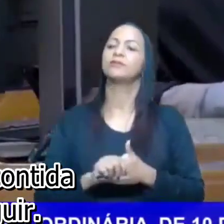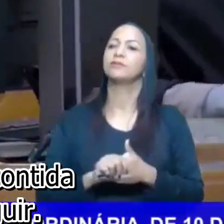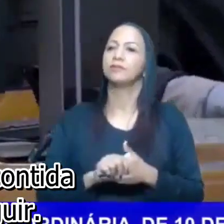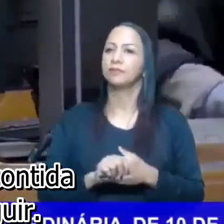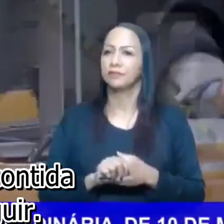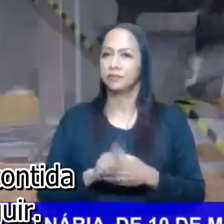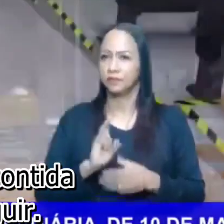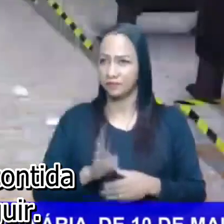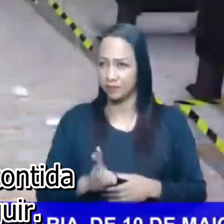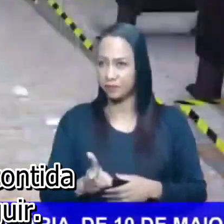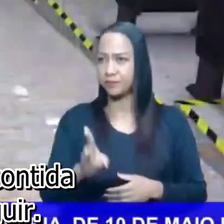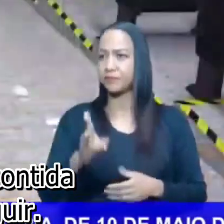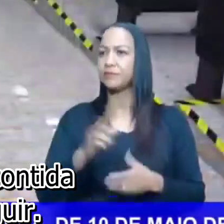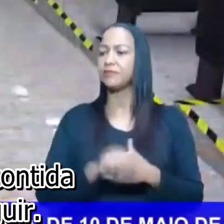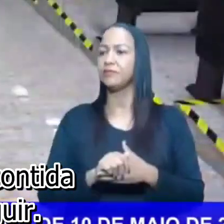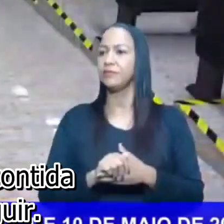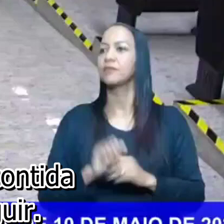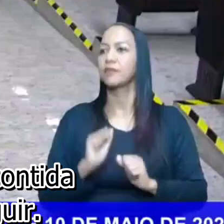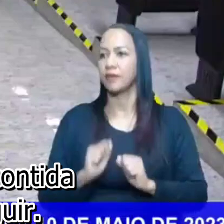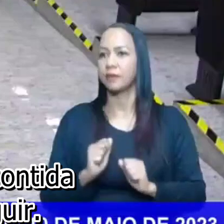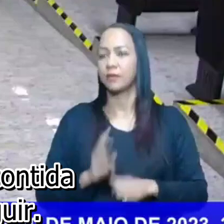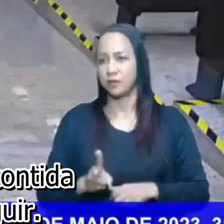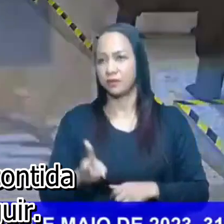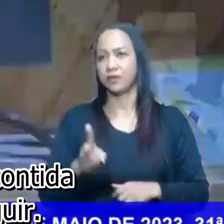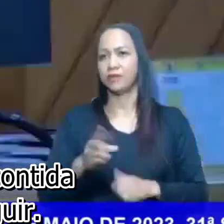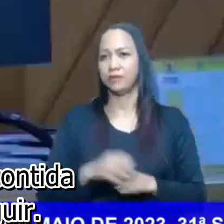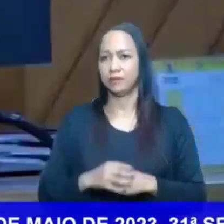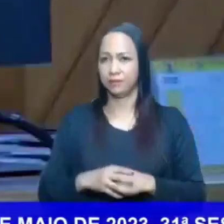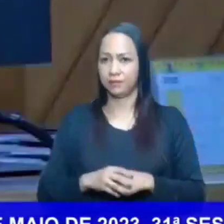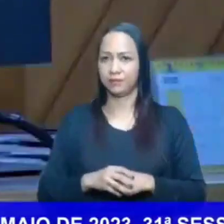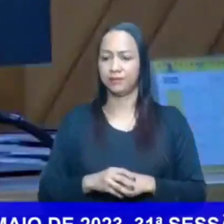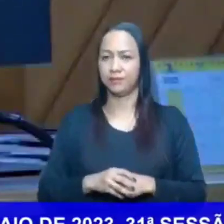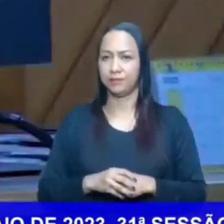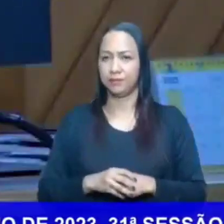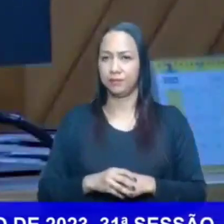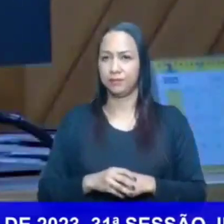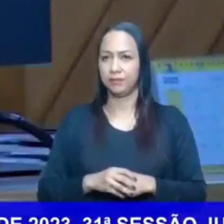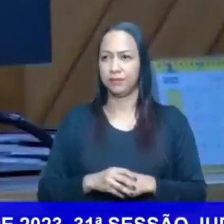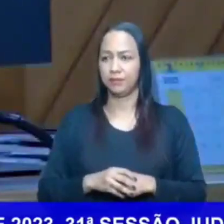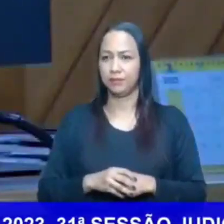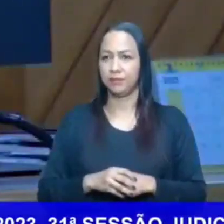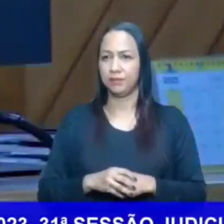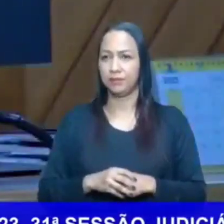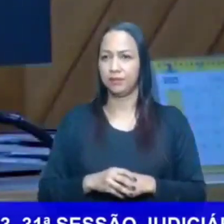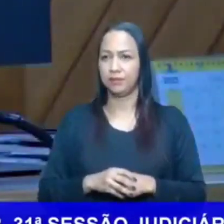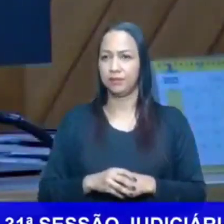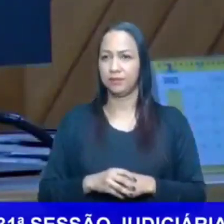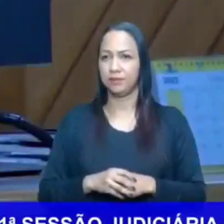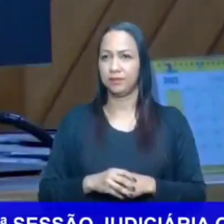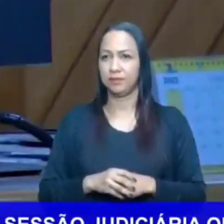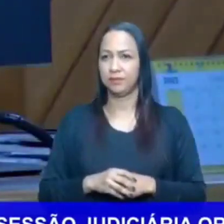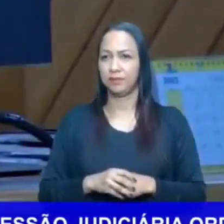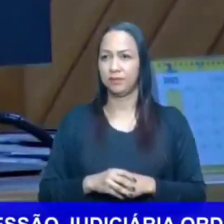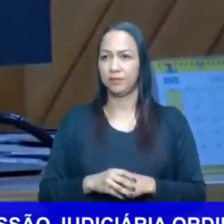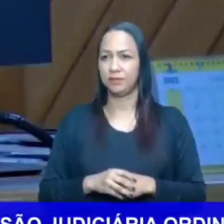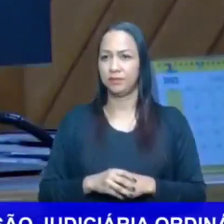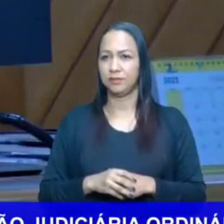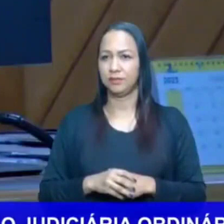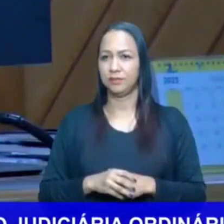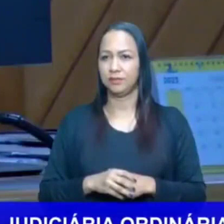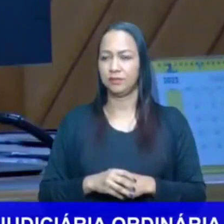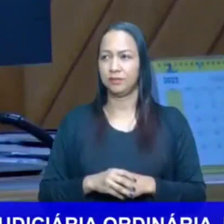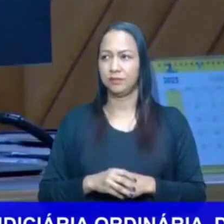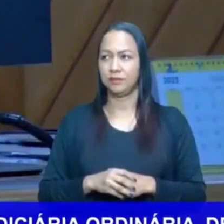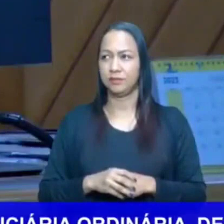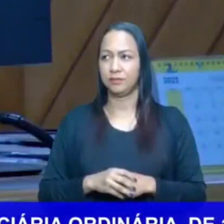autos. Pablo, procurador do Ministério Público, ao seu lado direito, desembargador João Lages. Imagem direcionada ao